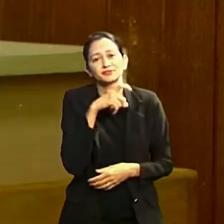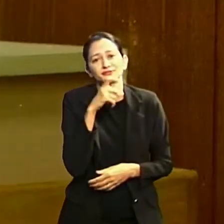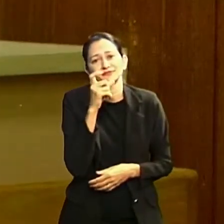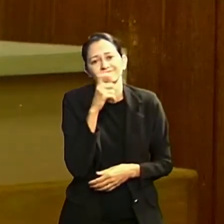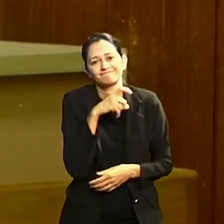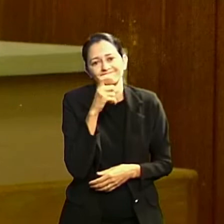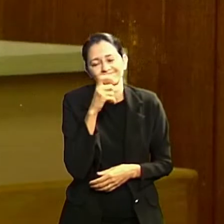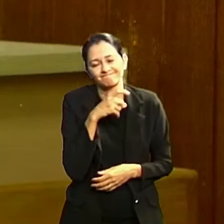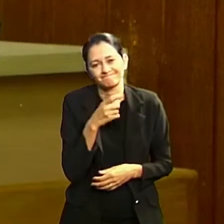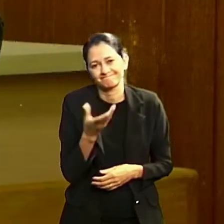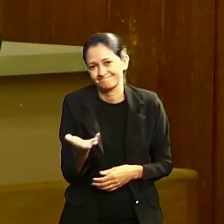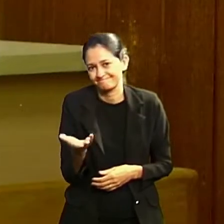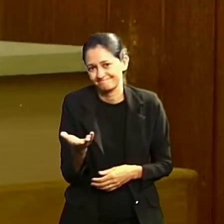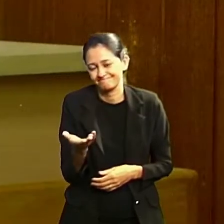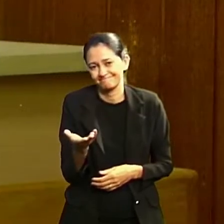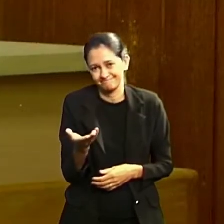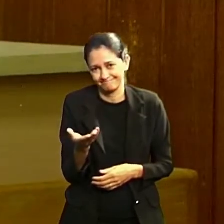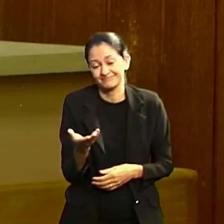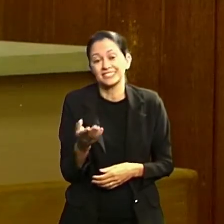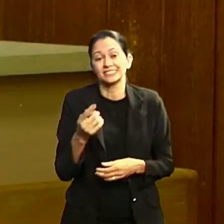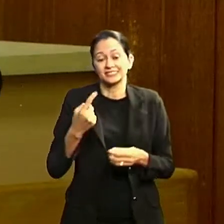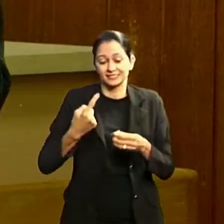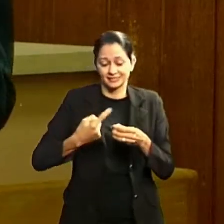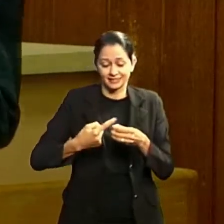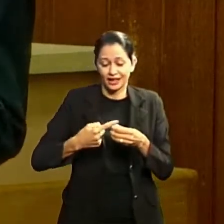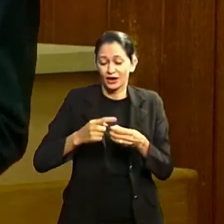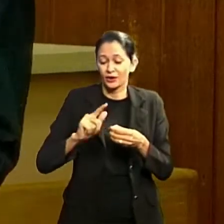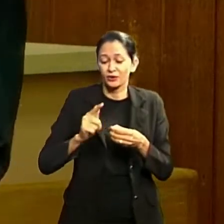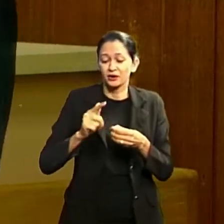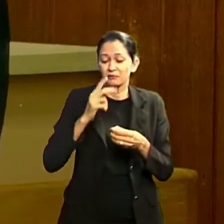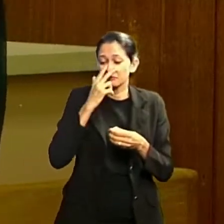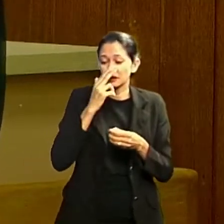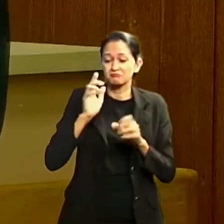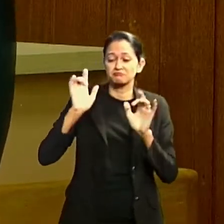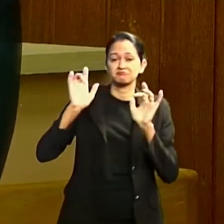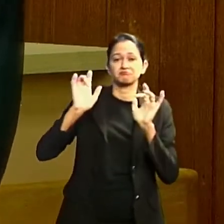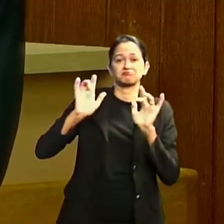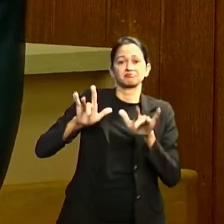Tem mentido, está jogando a nossa cidade numa situação